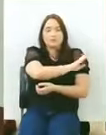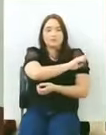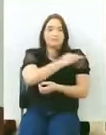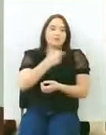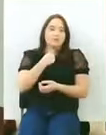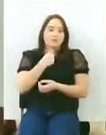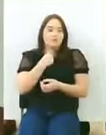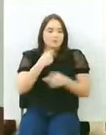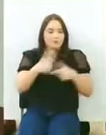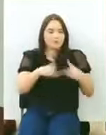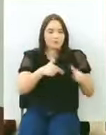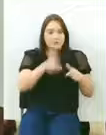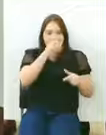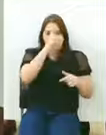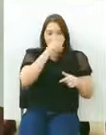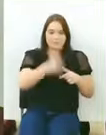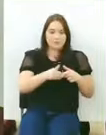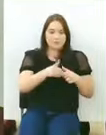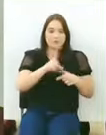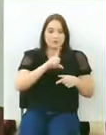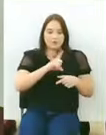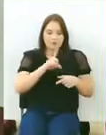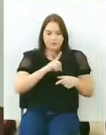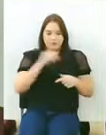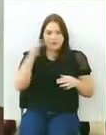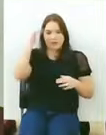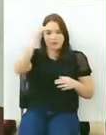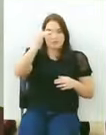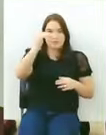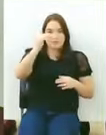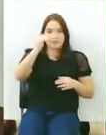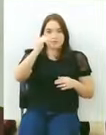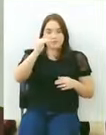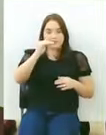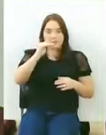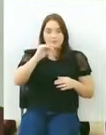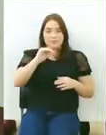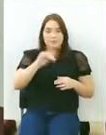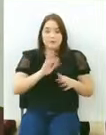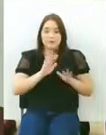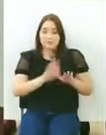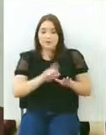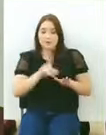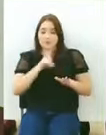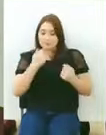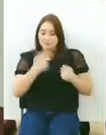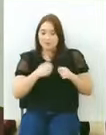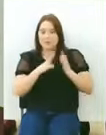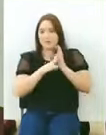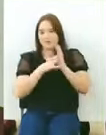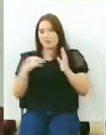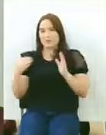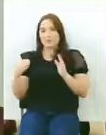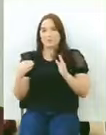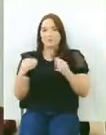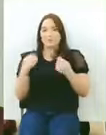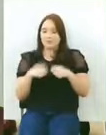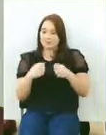presbíteros não agem como dominadores quando não entram nesse caminho, mas quando são